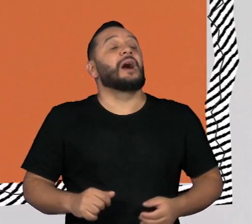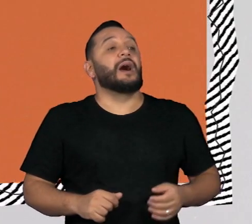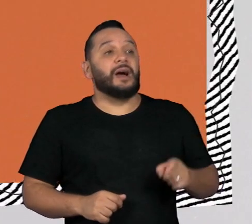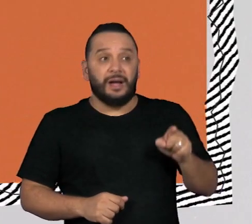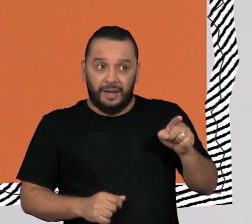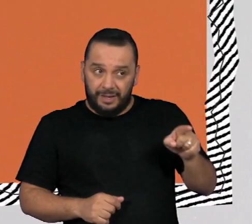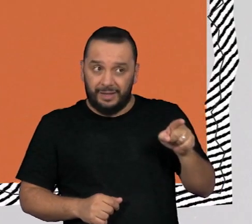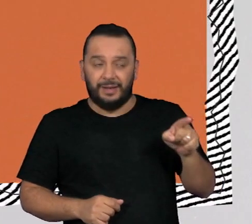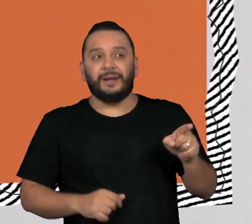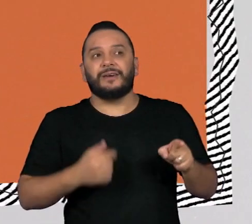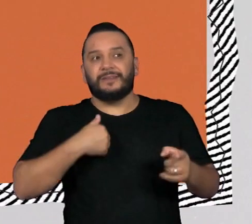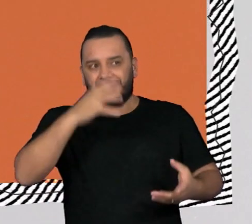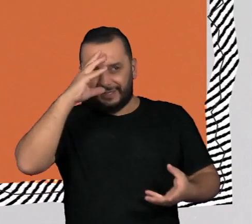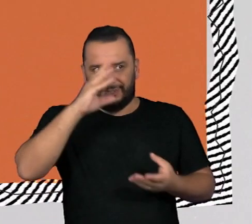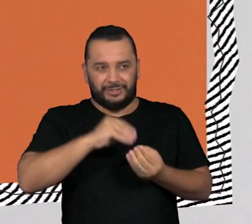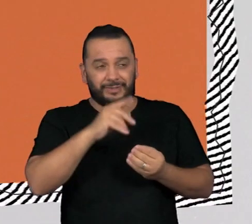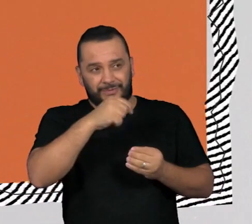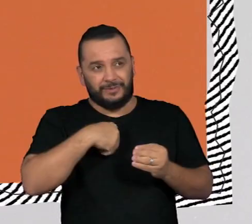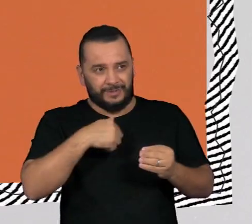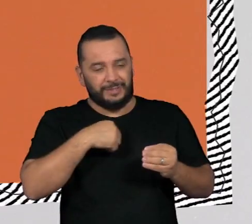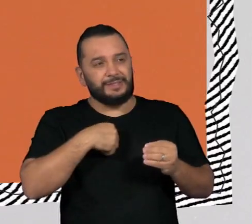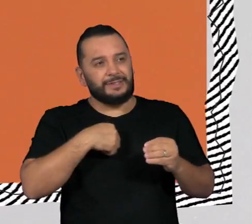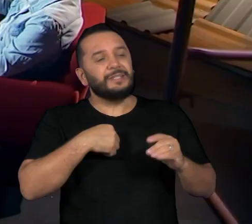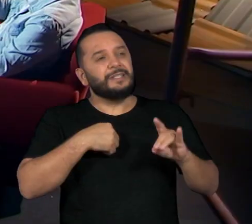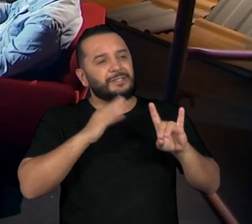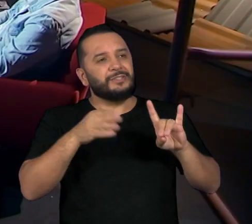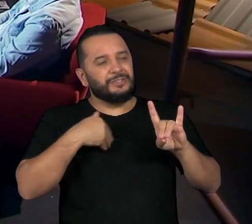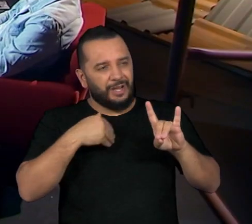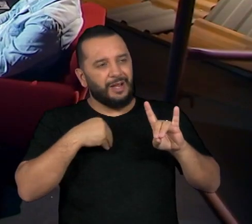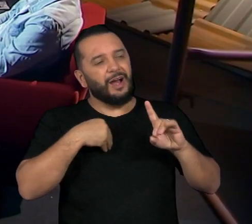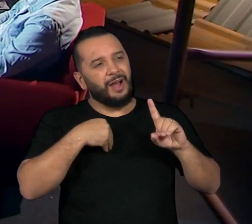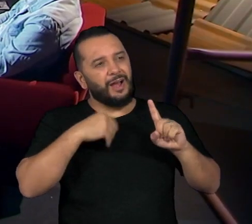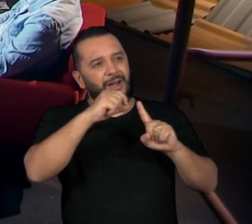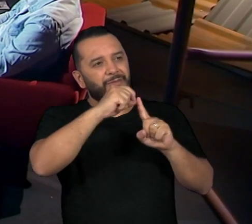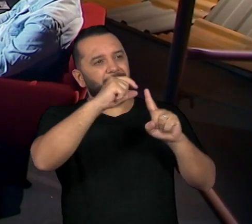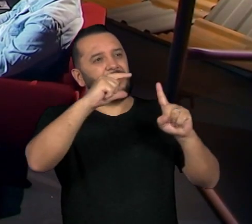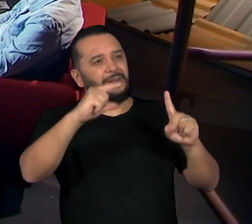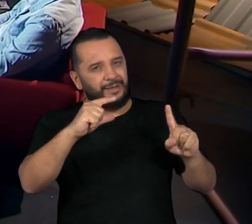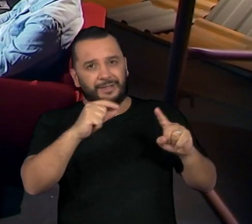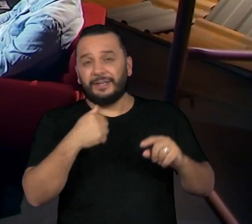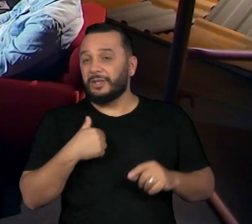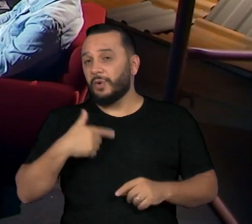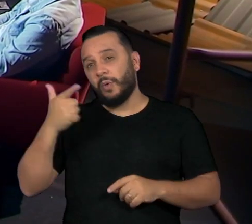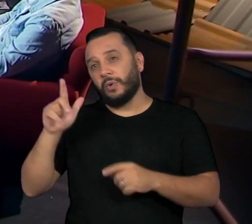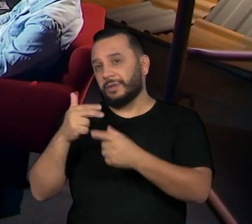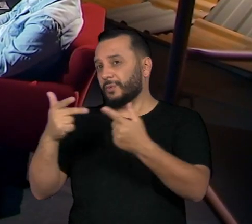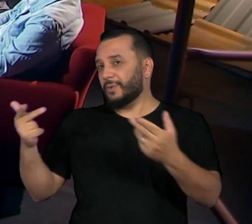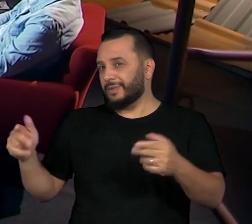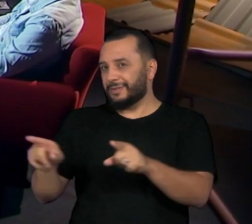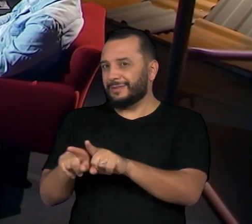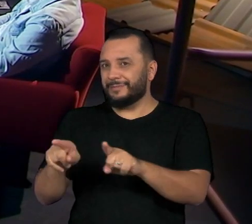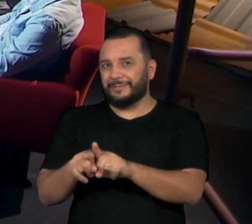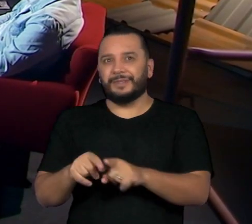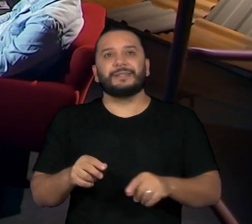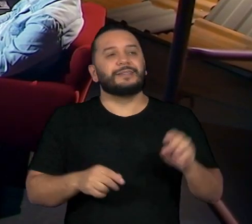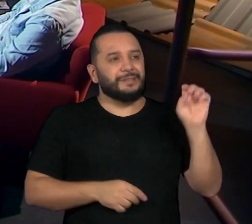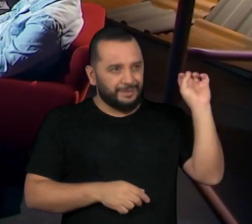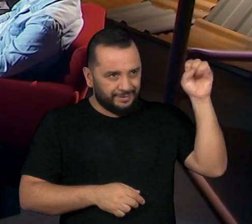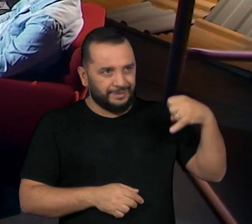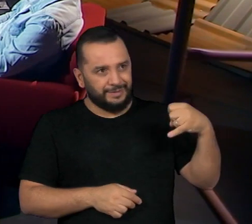de onde que veio esse vegetarianismo. E, não e é... outras coisas. E outras coisas. Claro, claro que